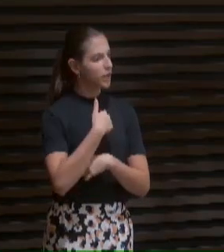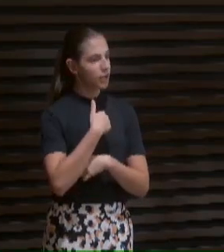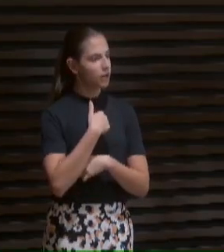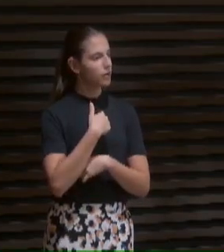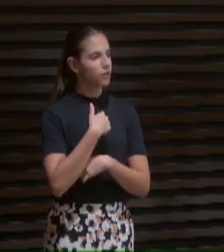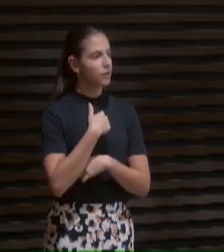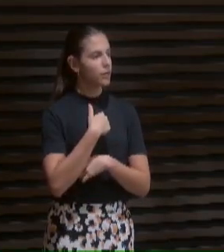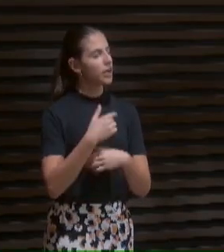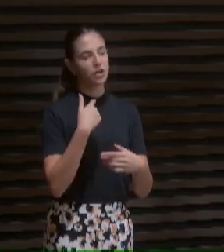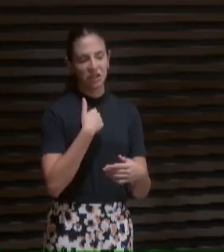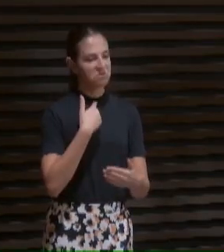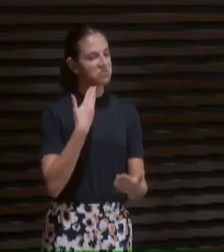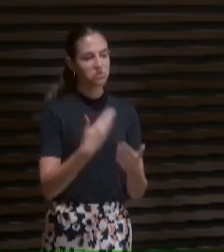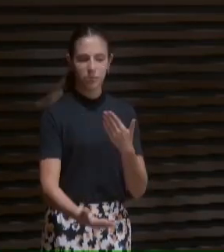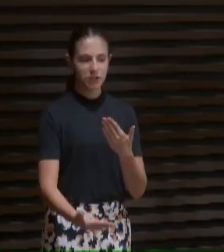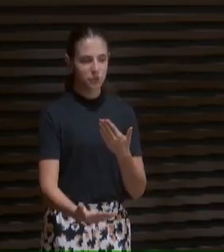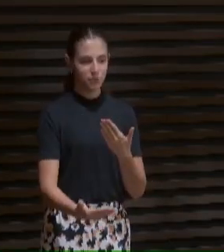sem rumo.